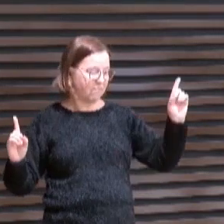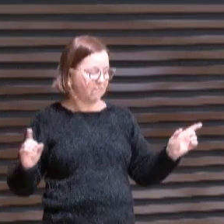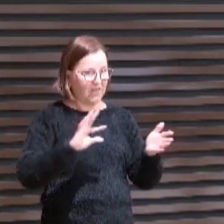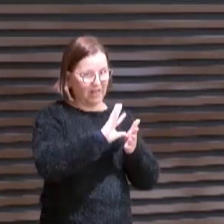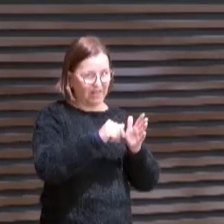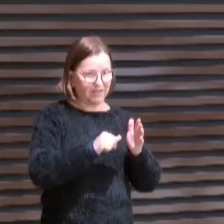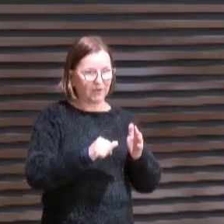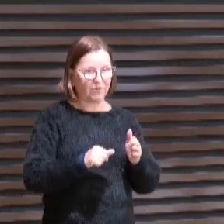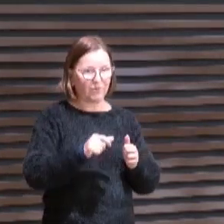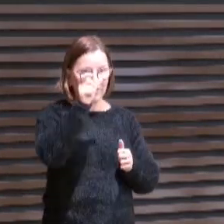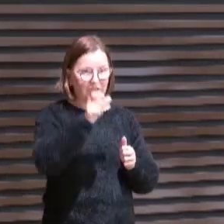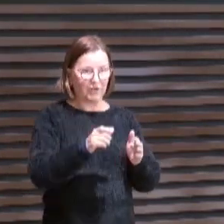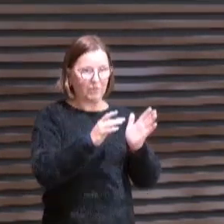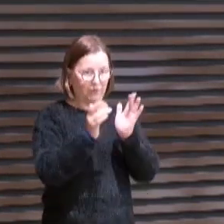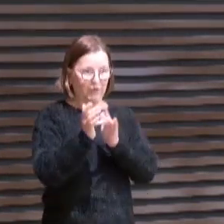no meio.